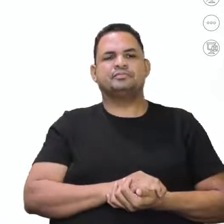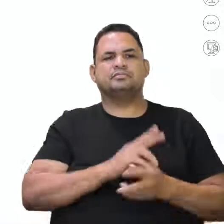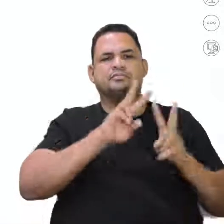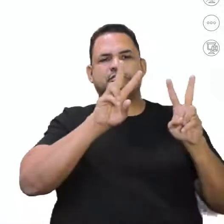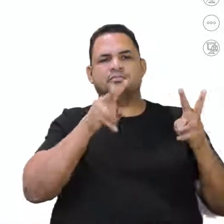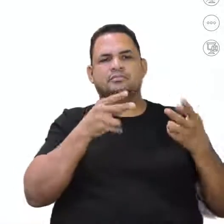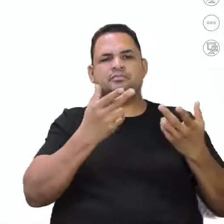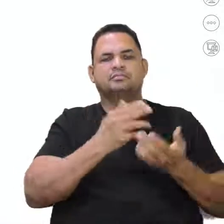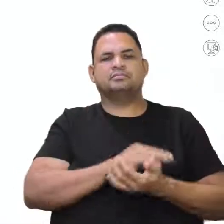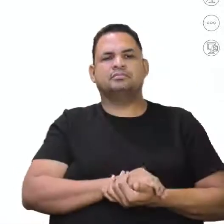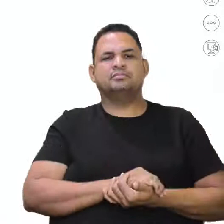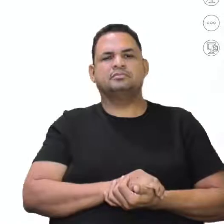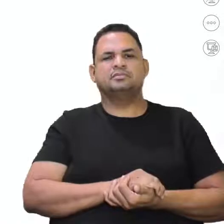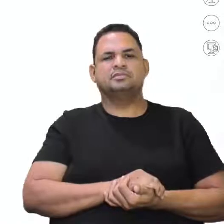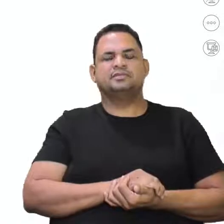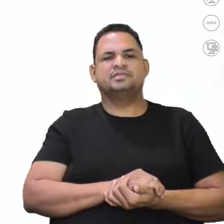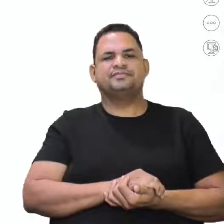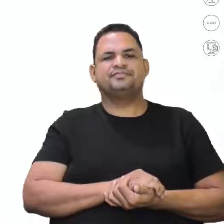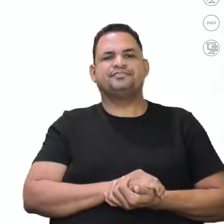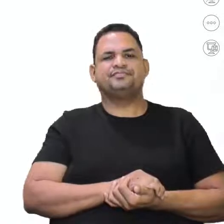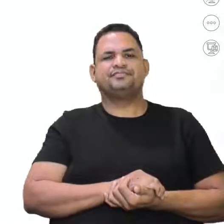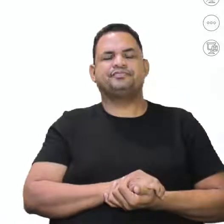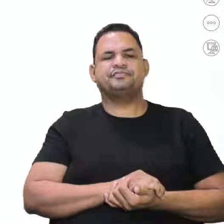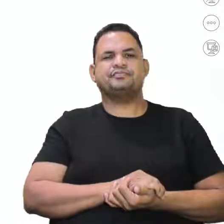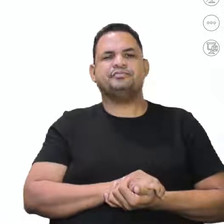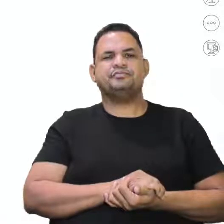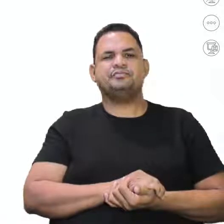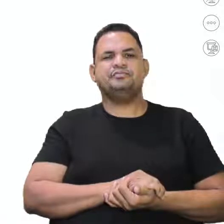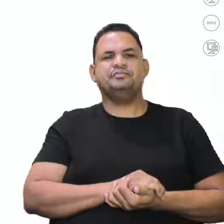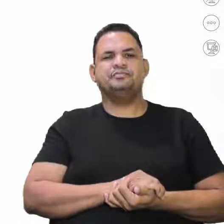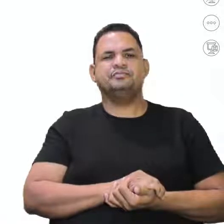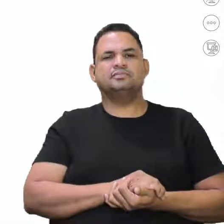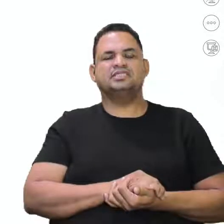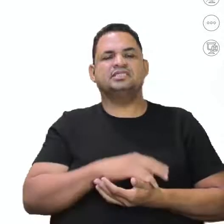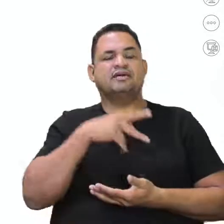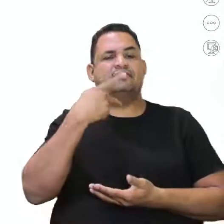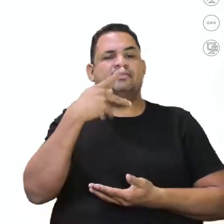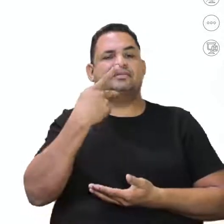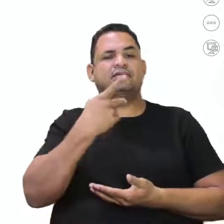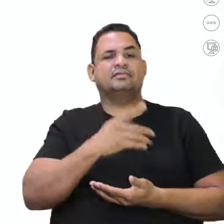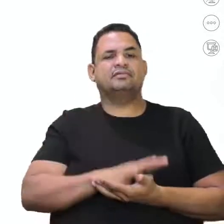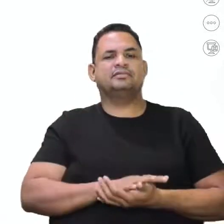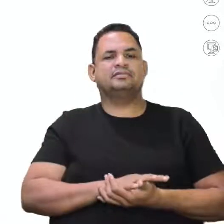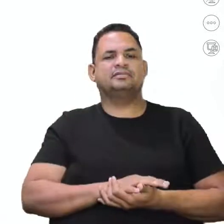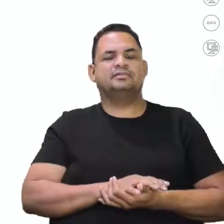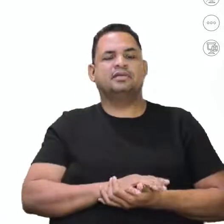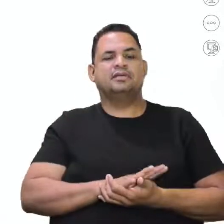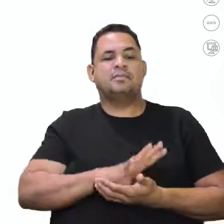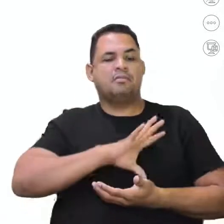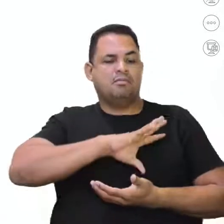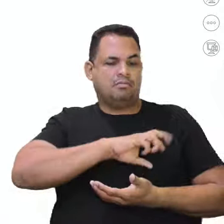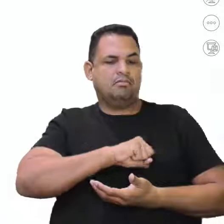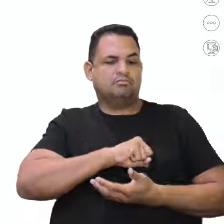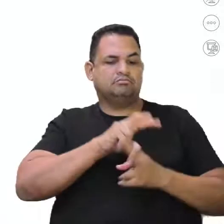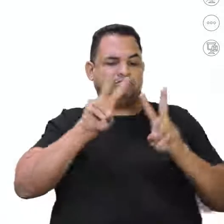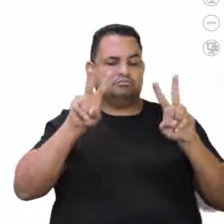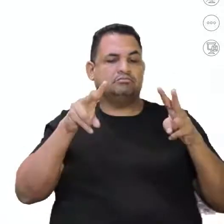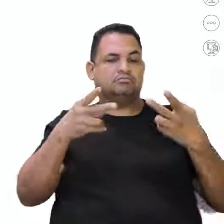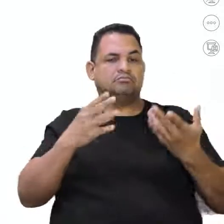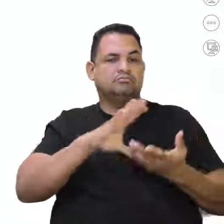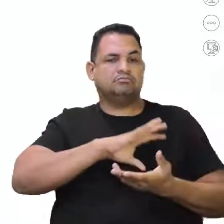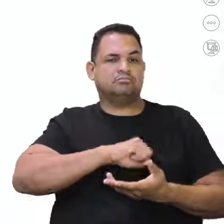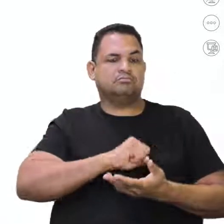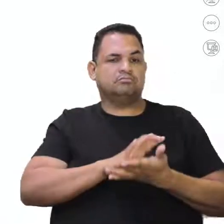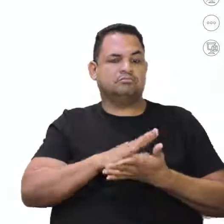título. How do you fall in love? Então aqui no título eu já sei, tá falando sobre love, sobre amor. E